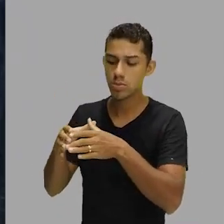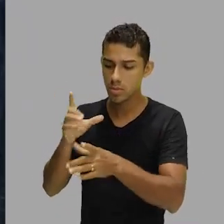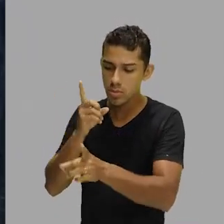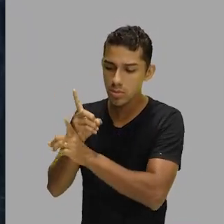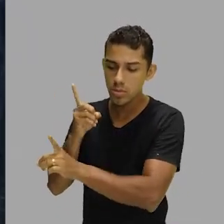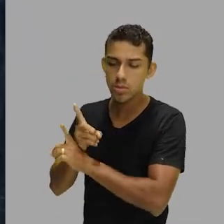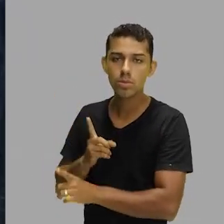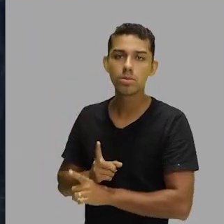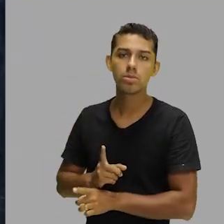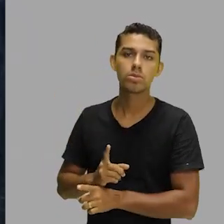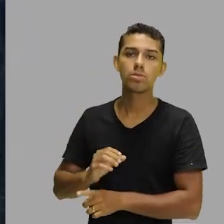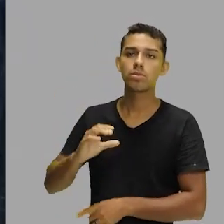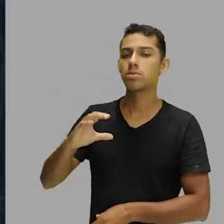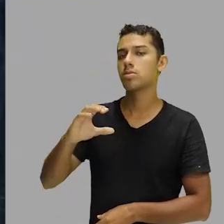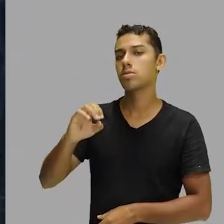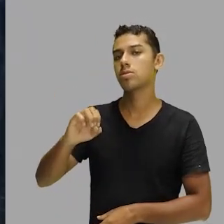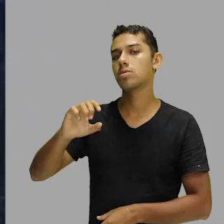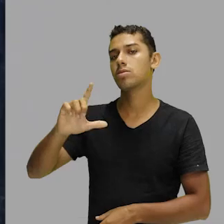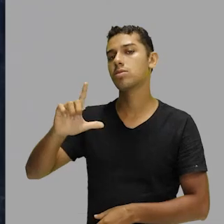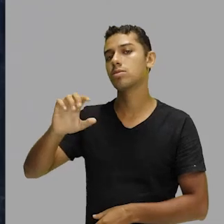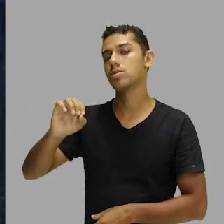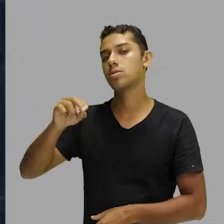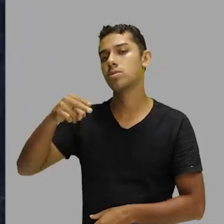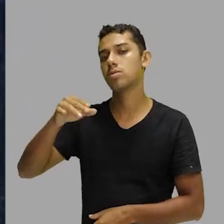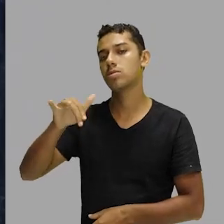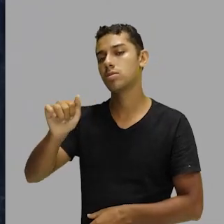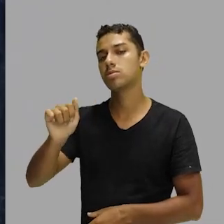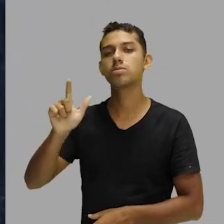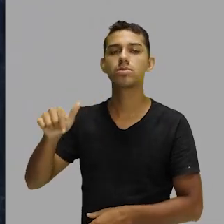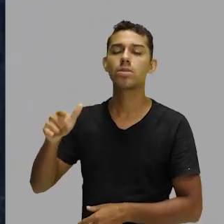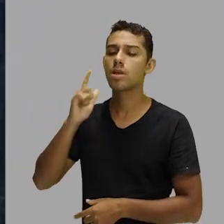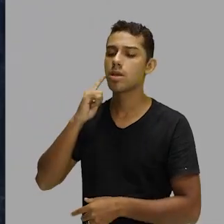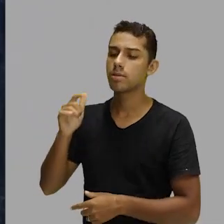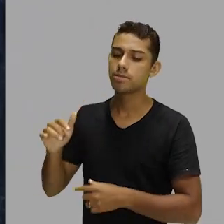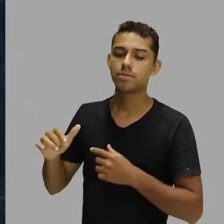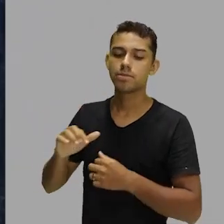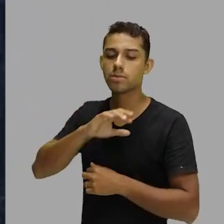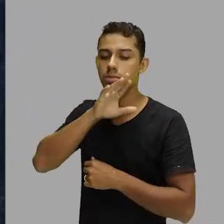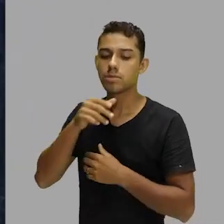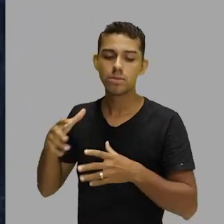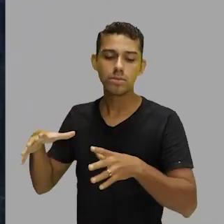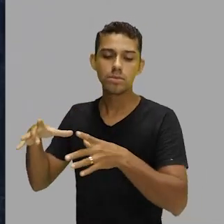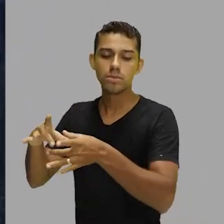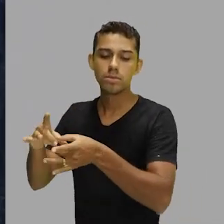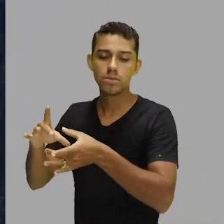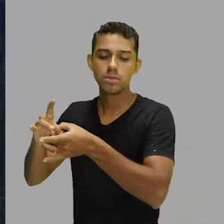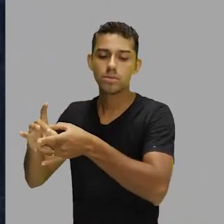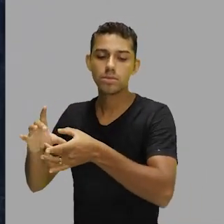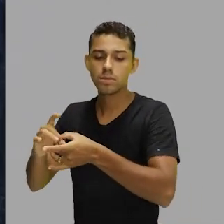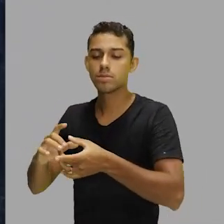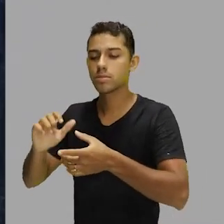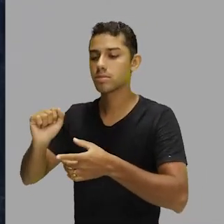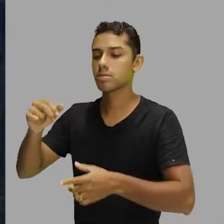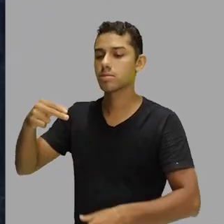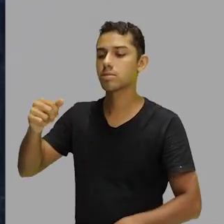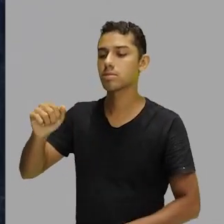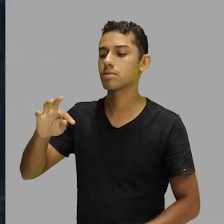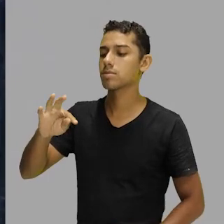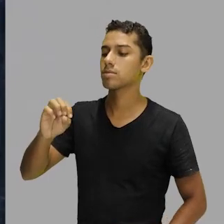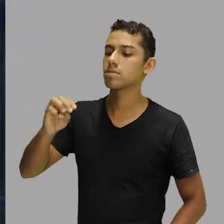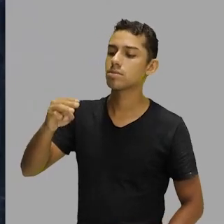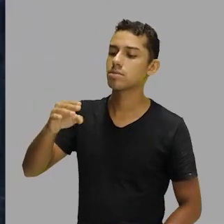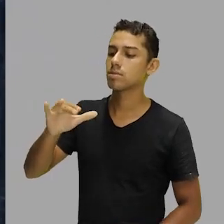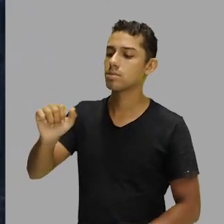Né? O que seria a forma colonial? É quando o indivíduo ele tem uma relação anatômica muito íntima, ou seja, eles